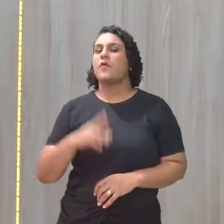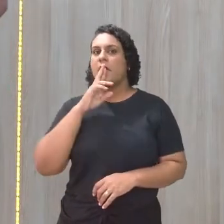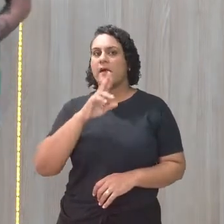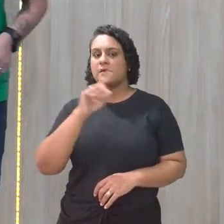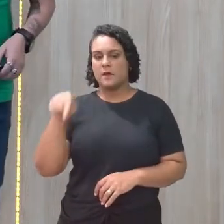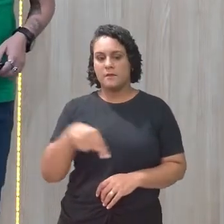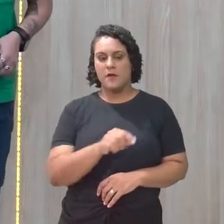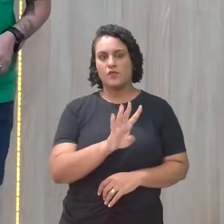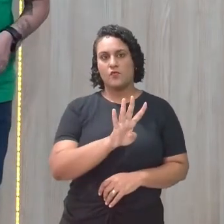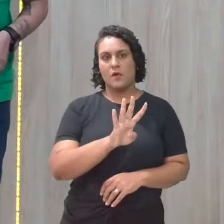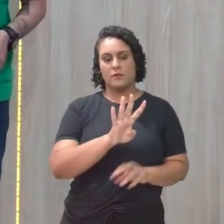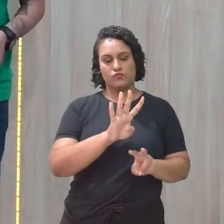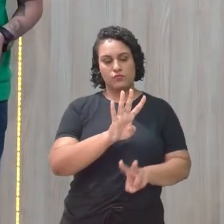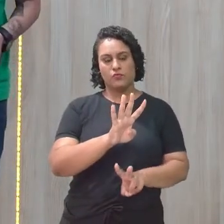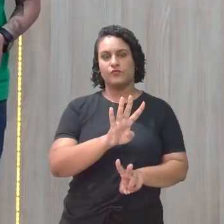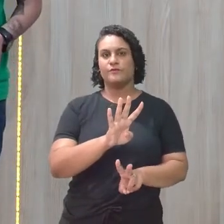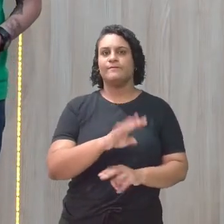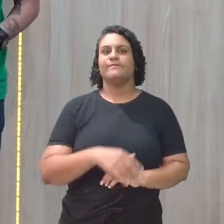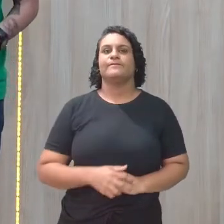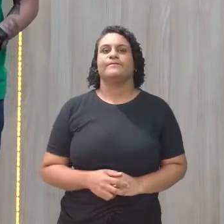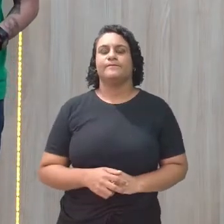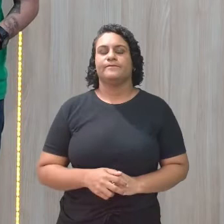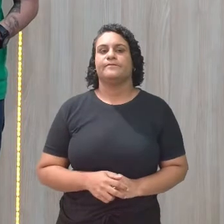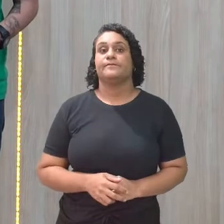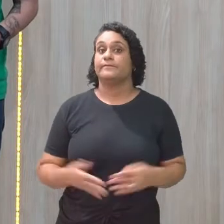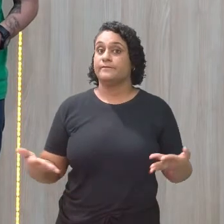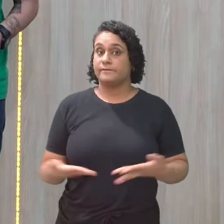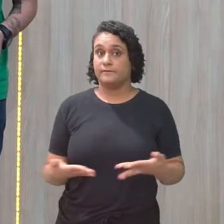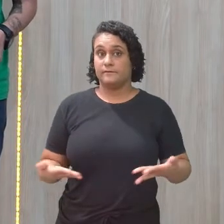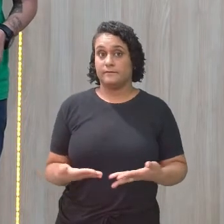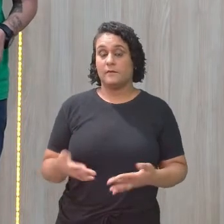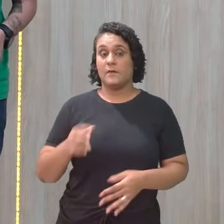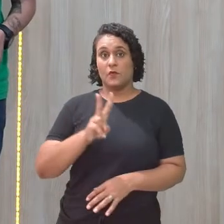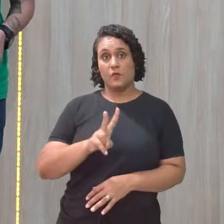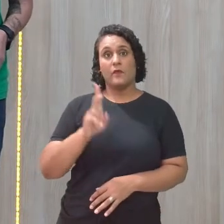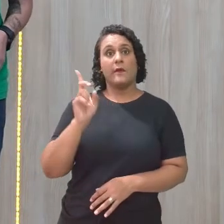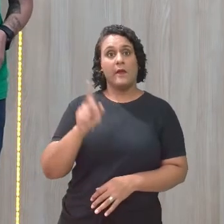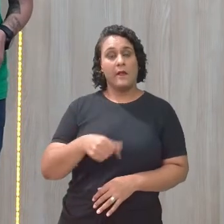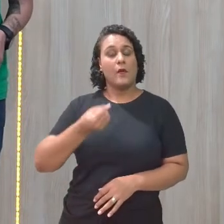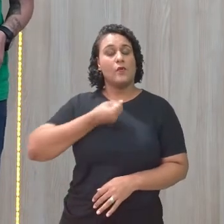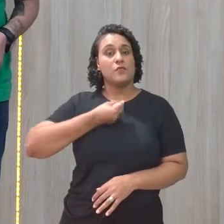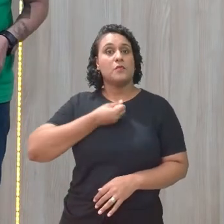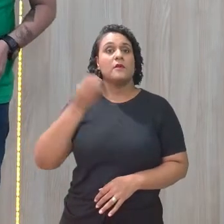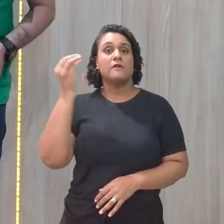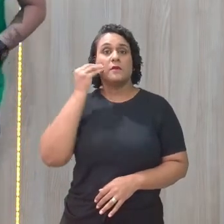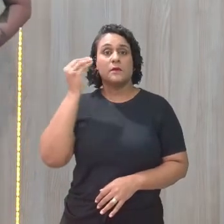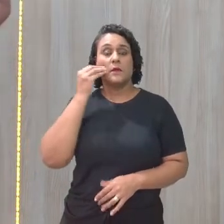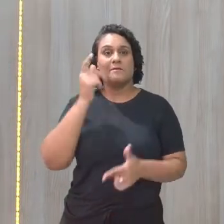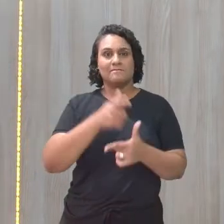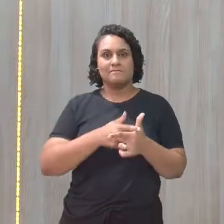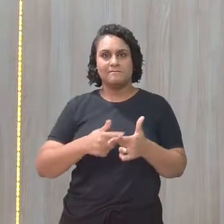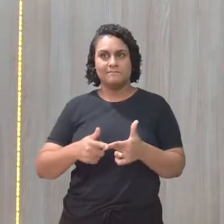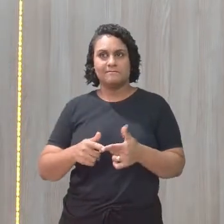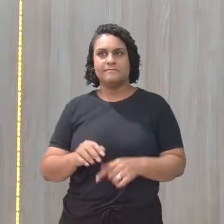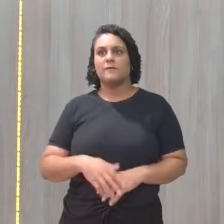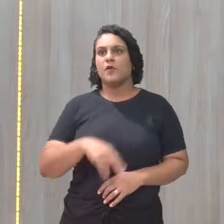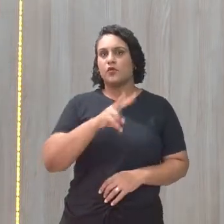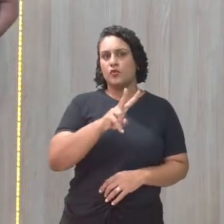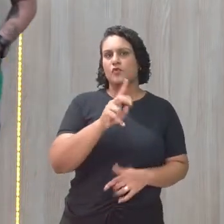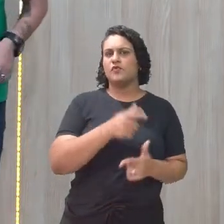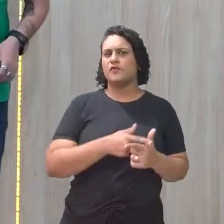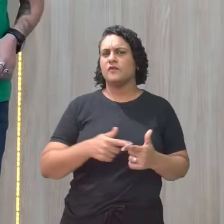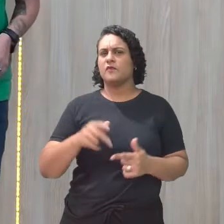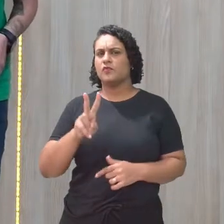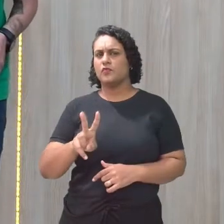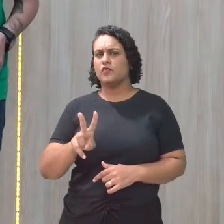embaixo, que vai ser o 2. No caso agora, o 2 é o número pelo qual eu vou tentar dividir. 2 dividido por